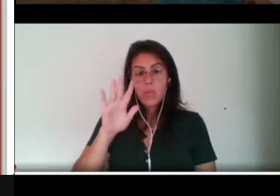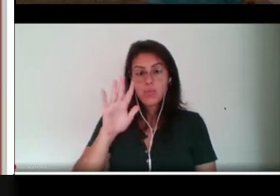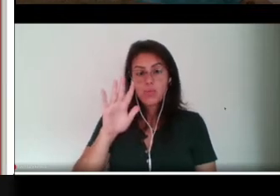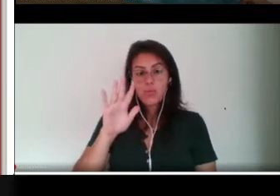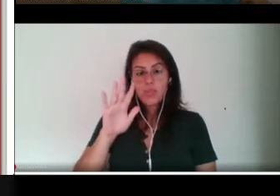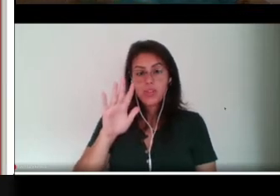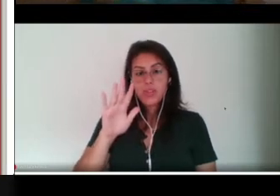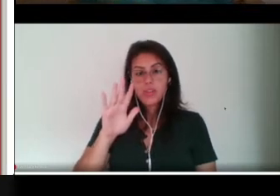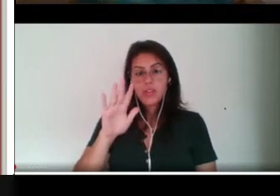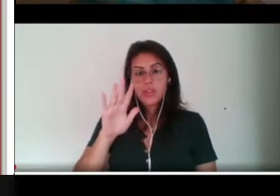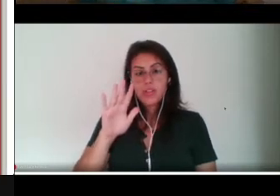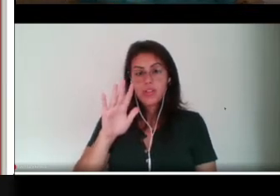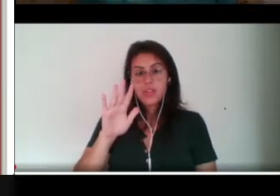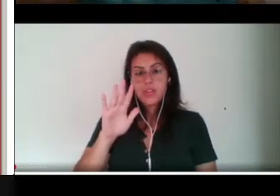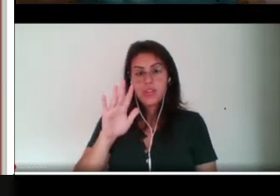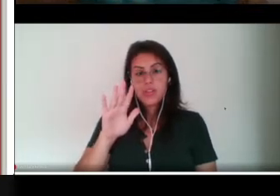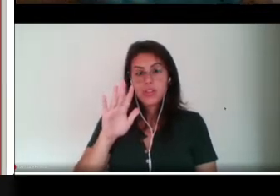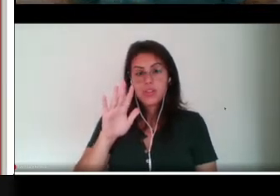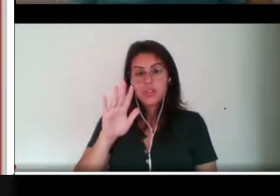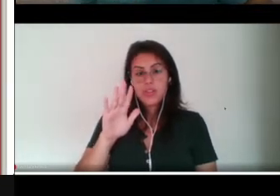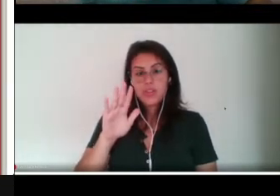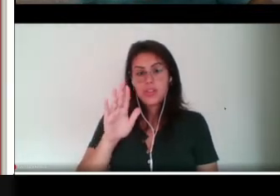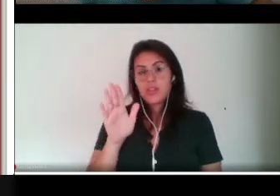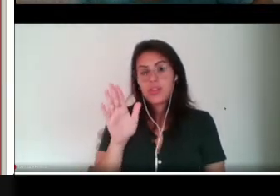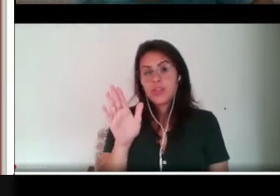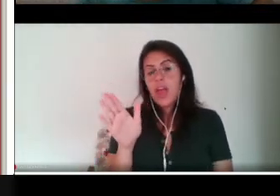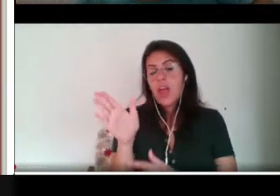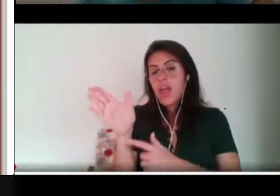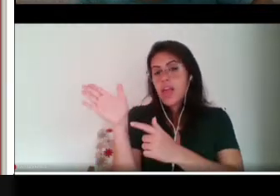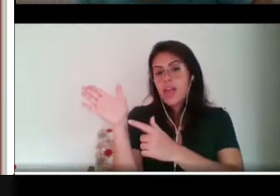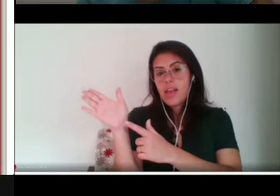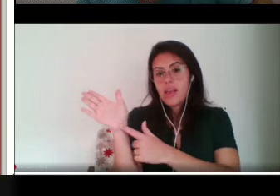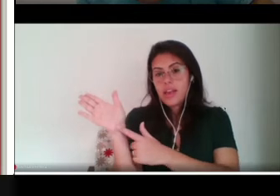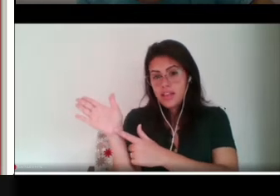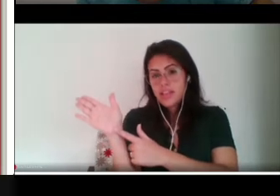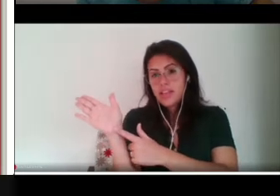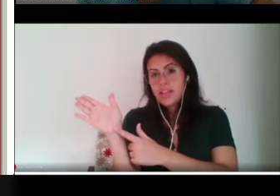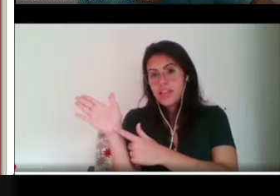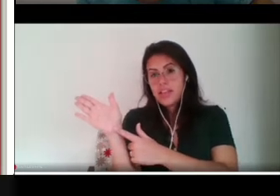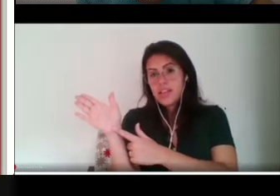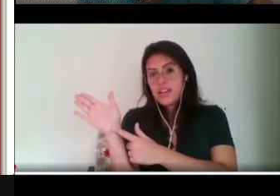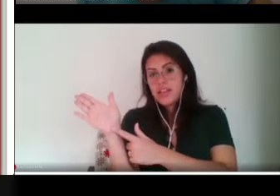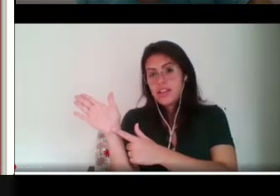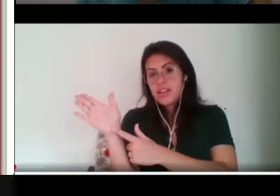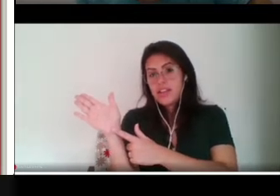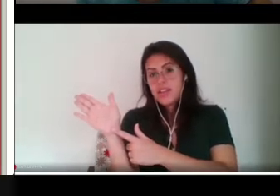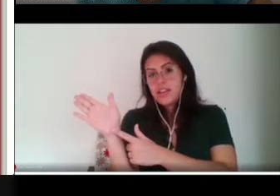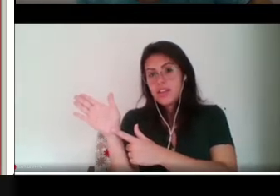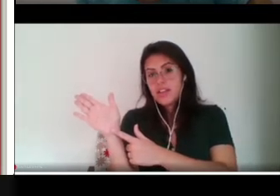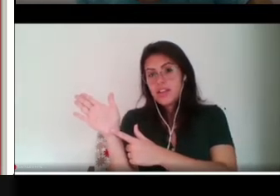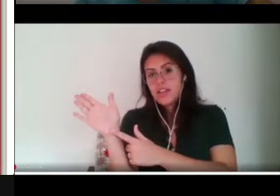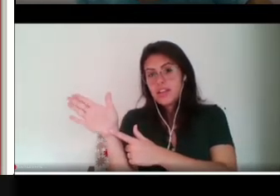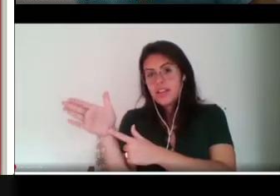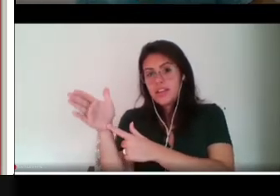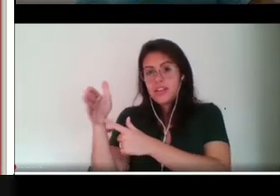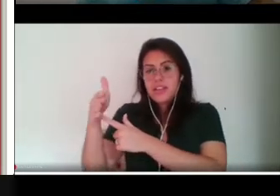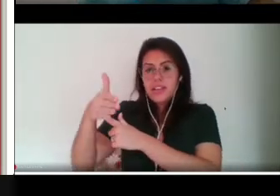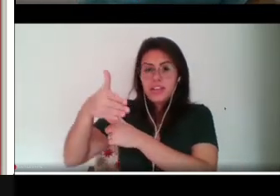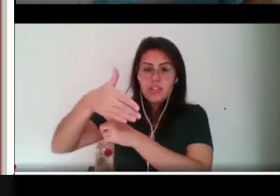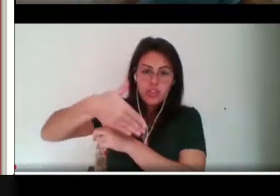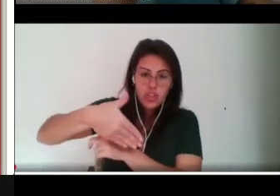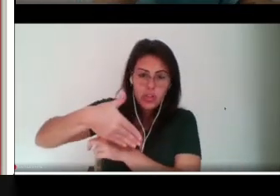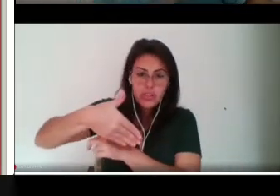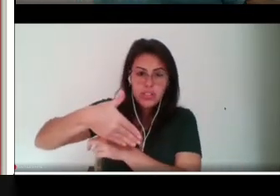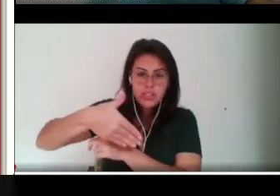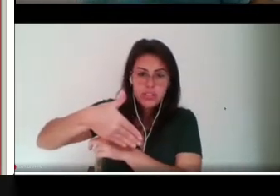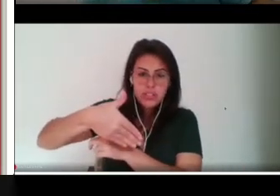I e ela vai girar até J. I, VEC, J, quando eu faço isso, o meu polegar tá para cima, na direção K.